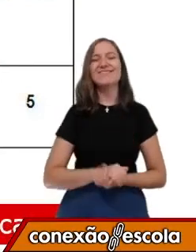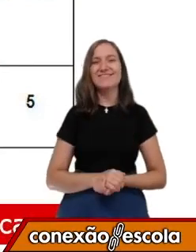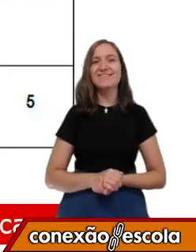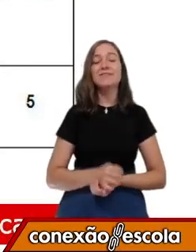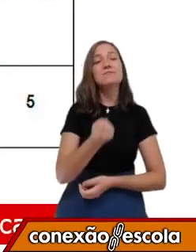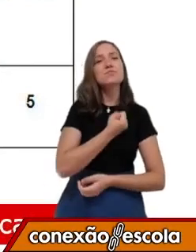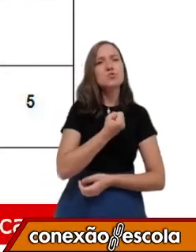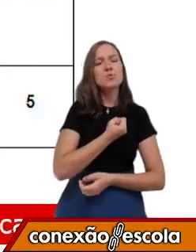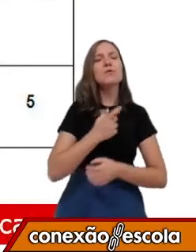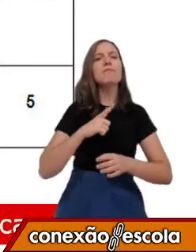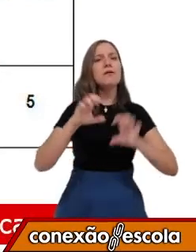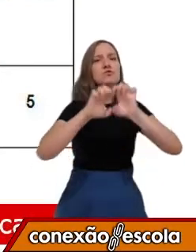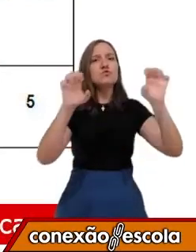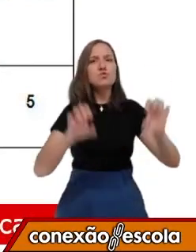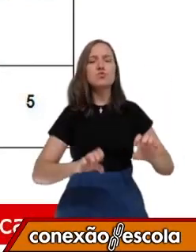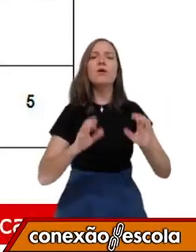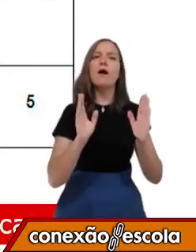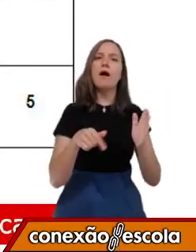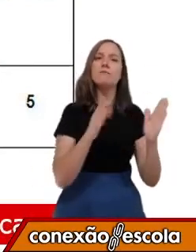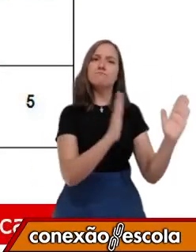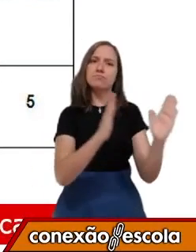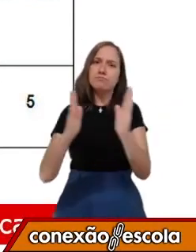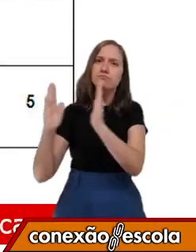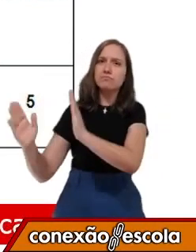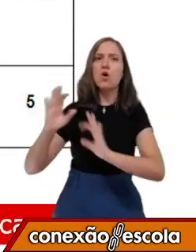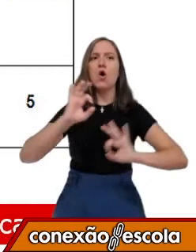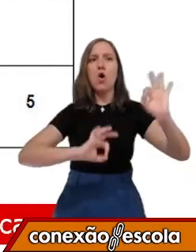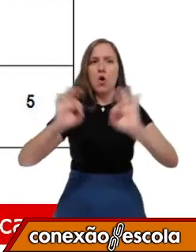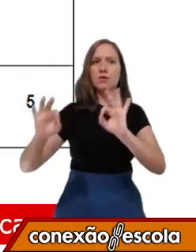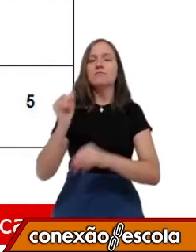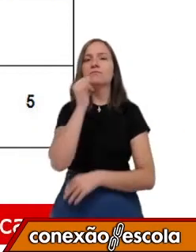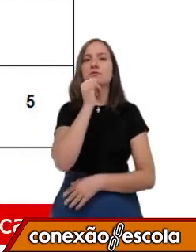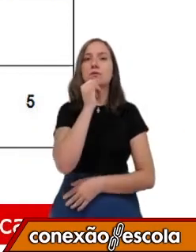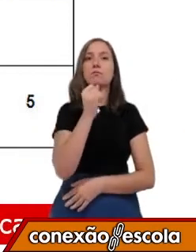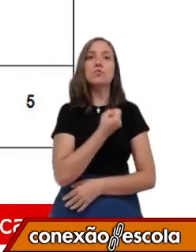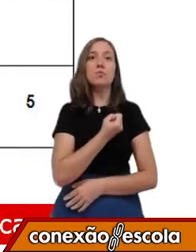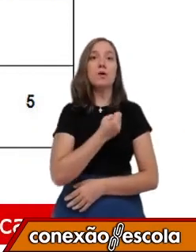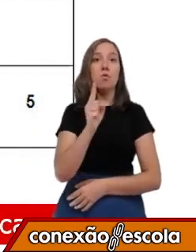em classes e ordens. Vamos analisar, por exemplo, o número